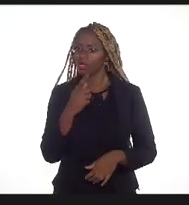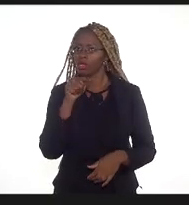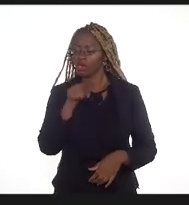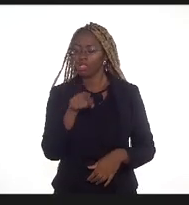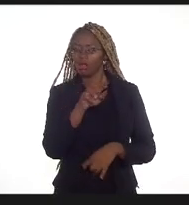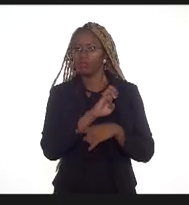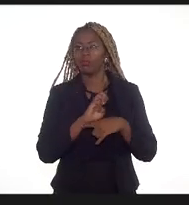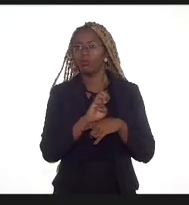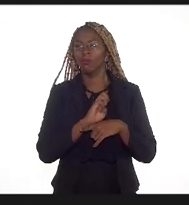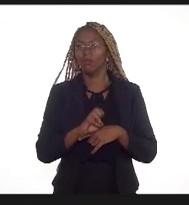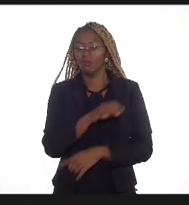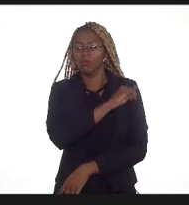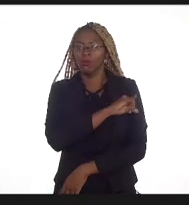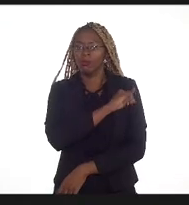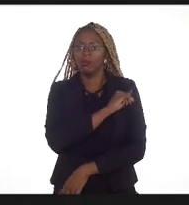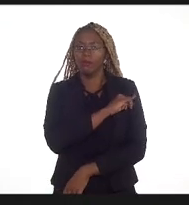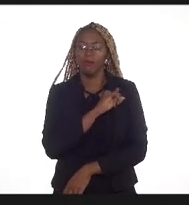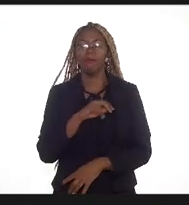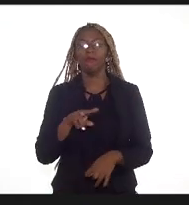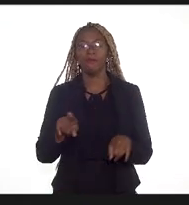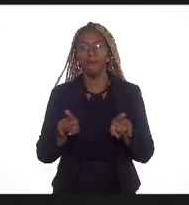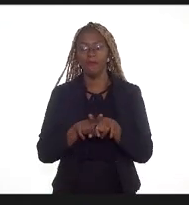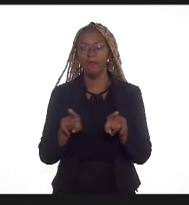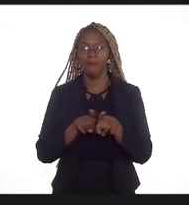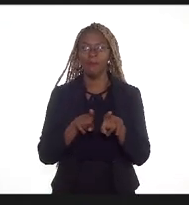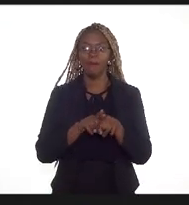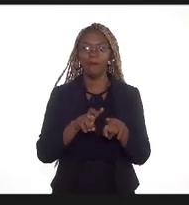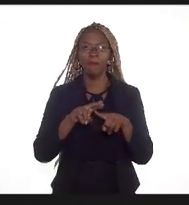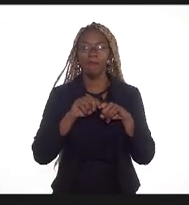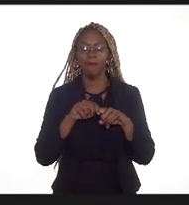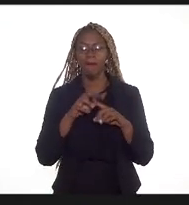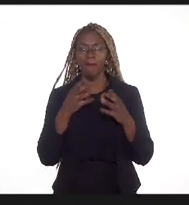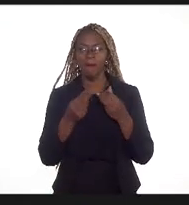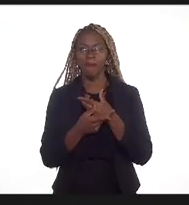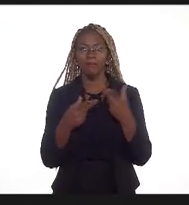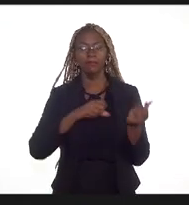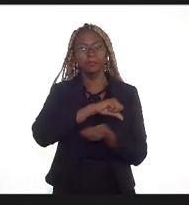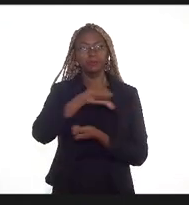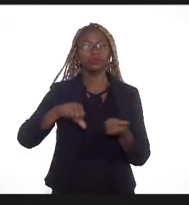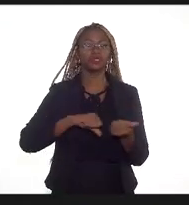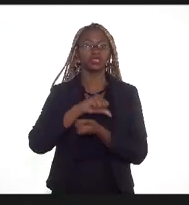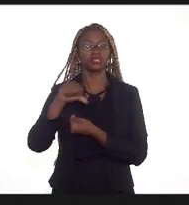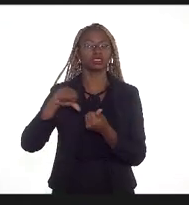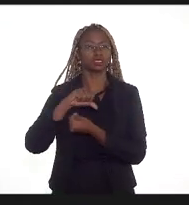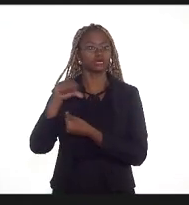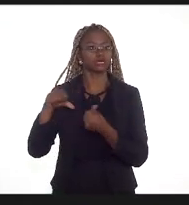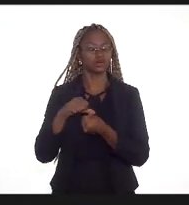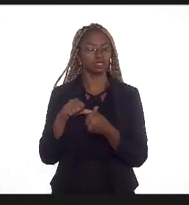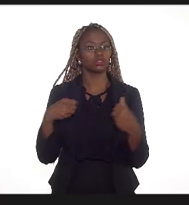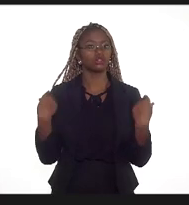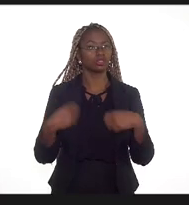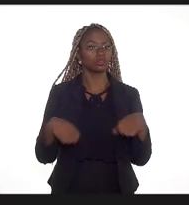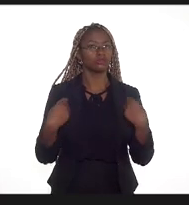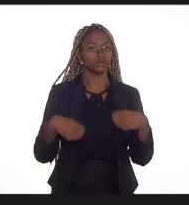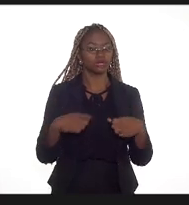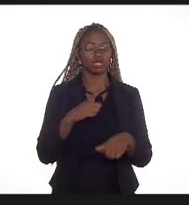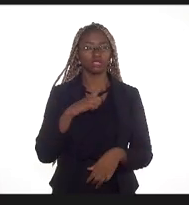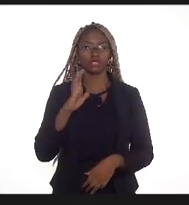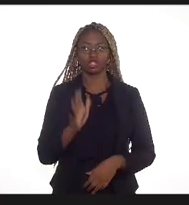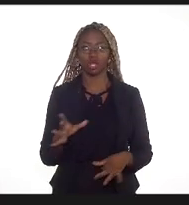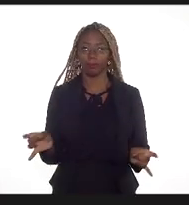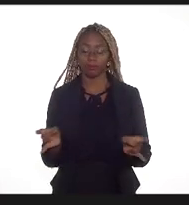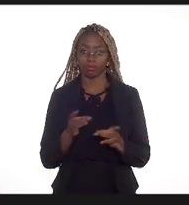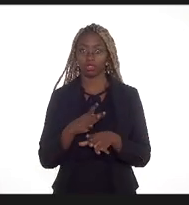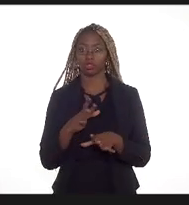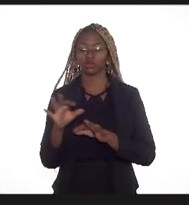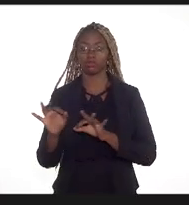Janeiro, ainda que muito dessas mudanças, pelo menos parte dessas mudanças, a gente já tivesse preparado